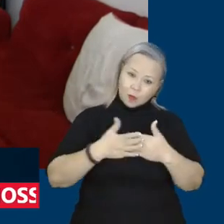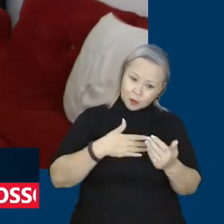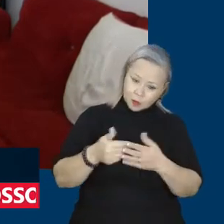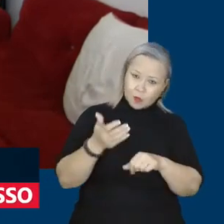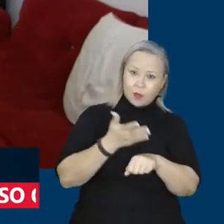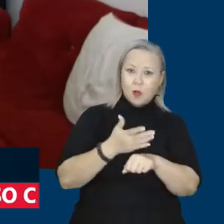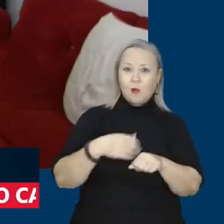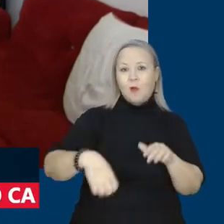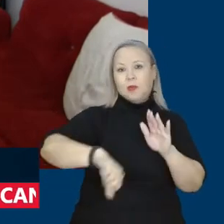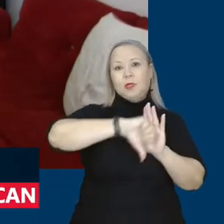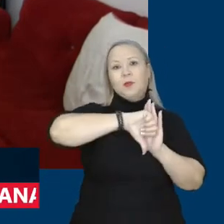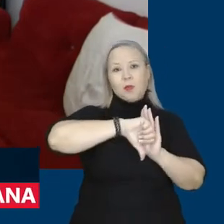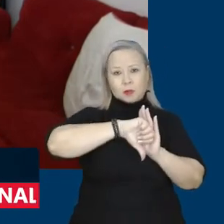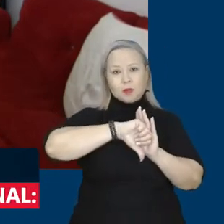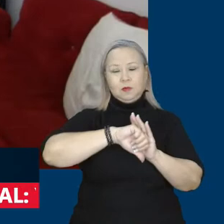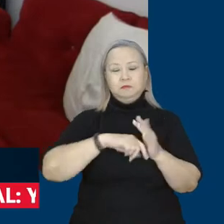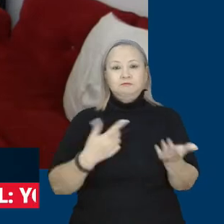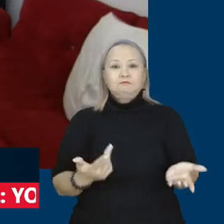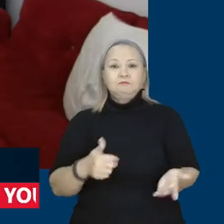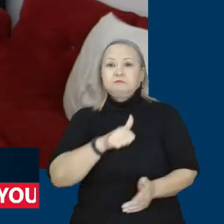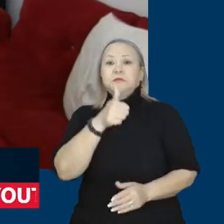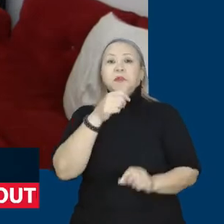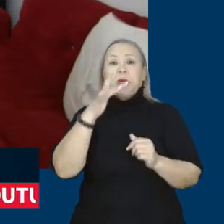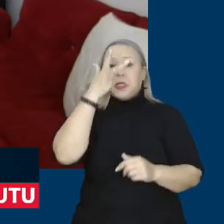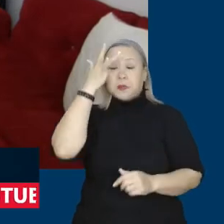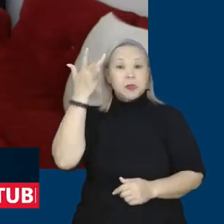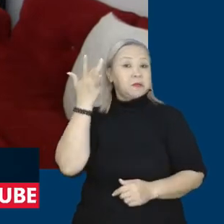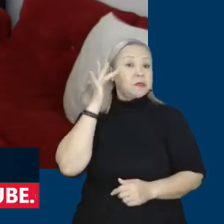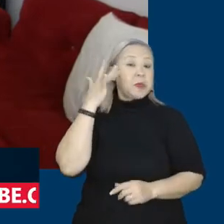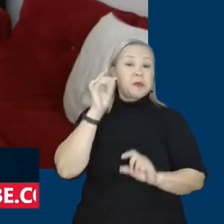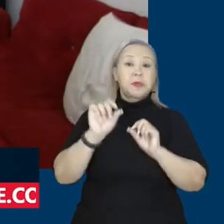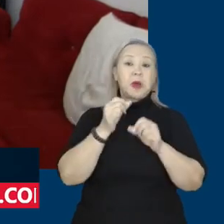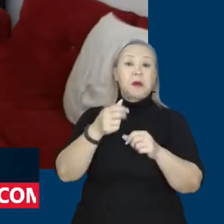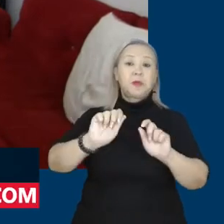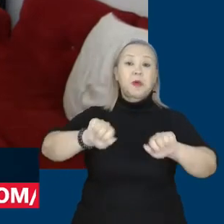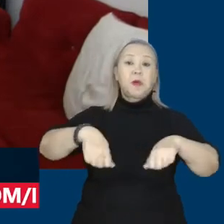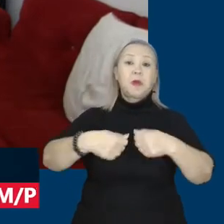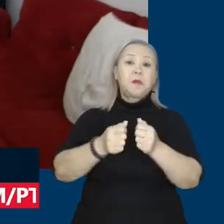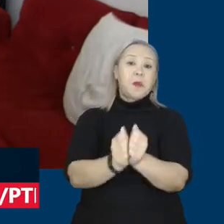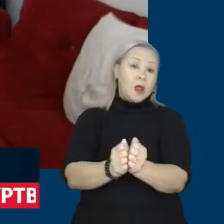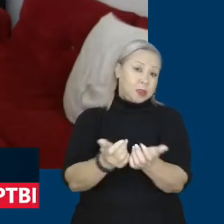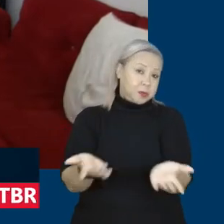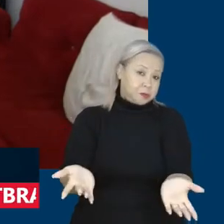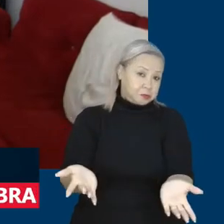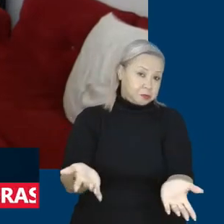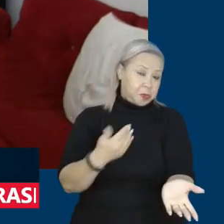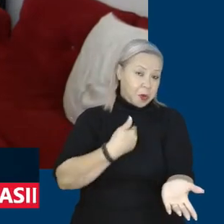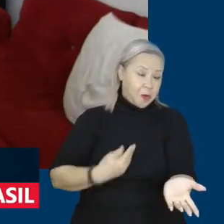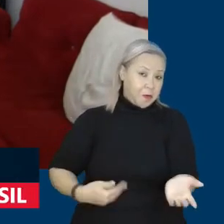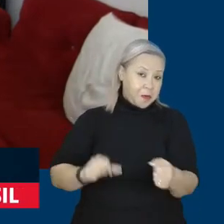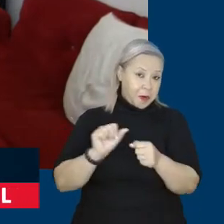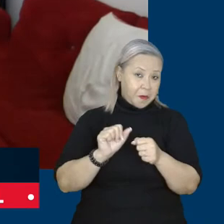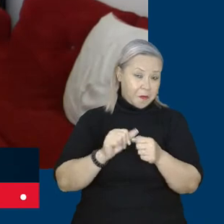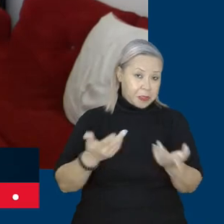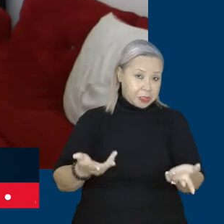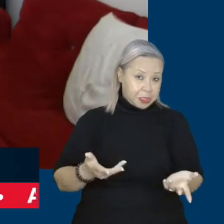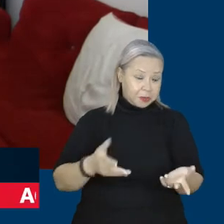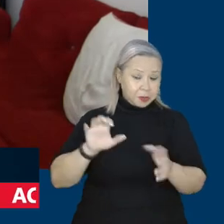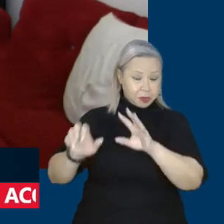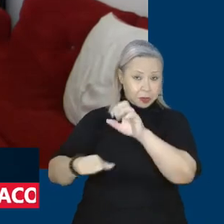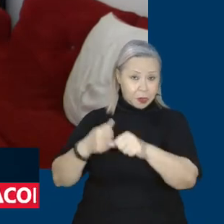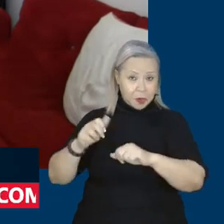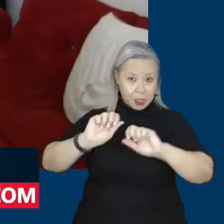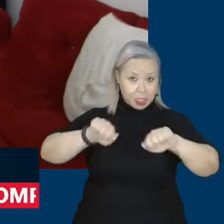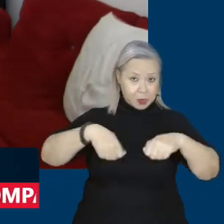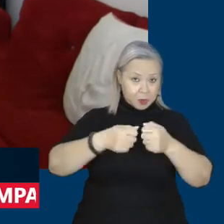criminoso primeiro porque as pessoas nem sabem né Eu já comentei também isso aqui que estão construindo estão pegando esse empréstimo